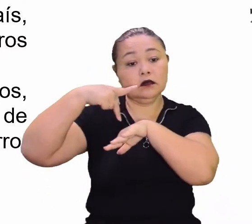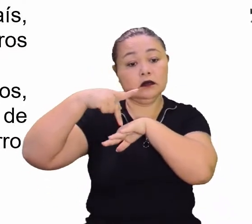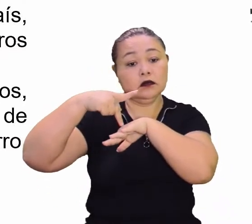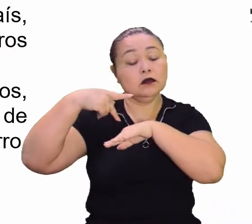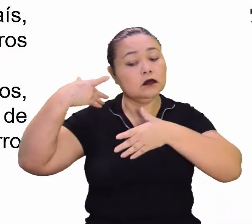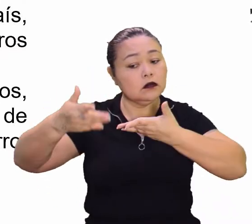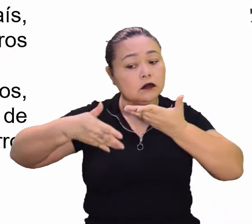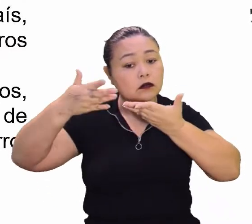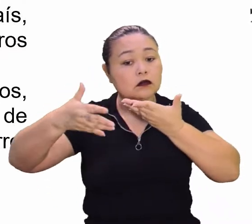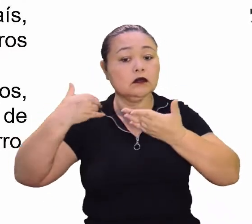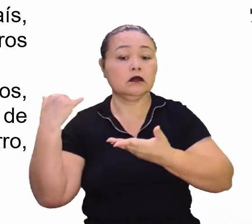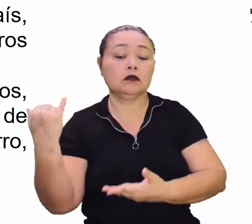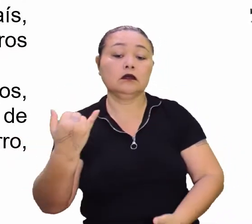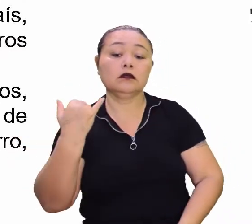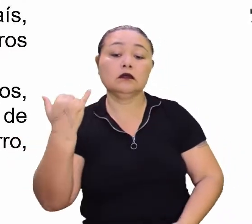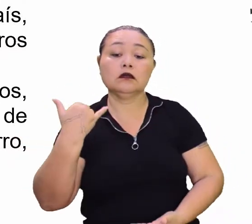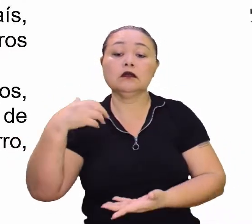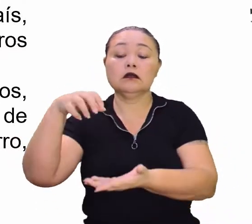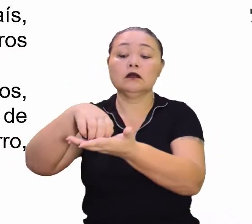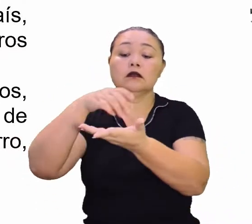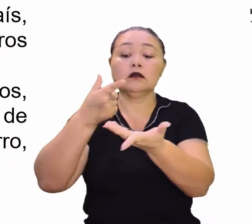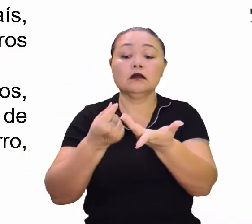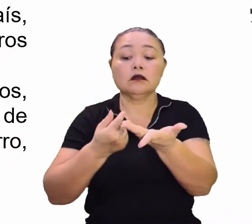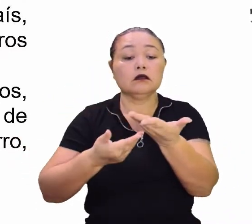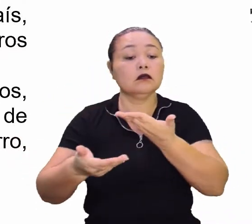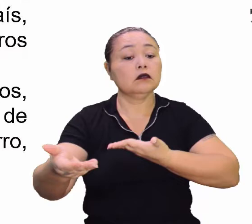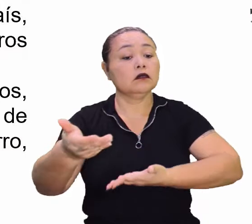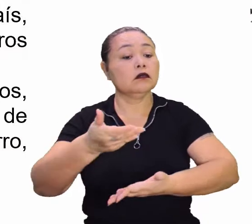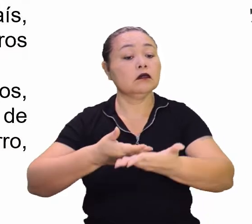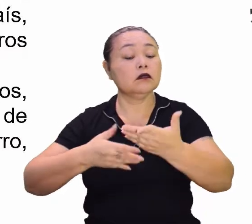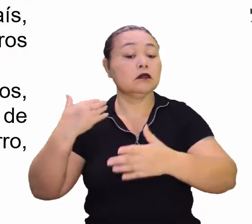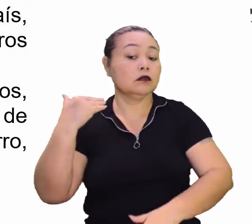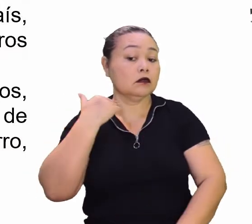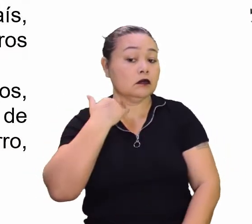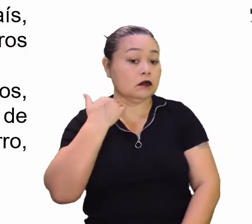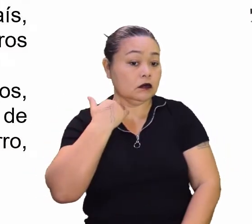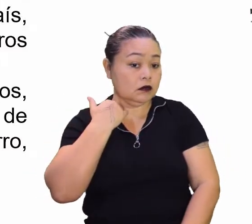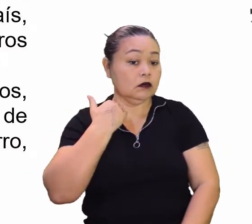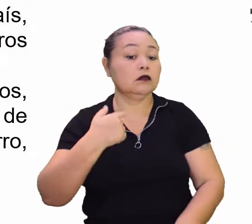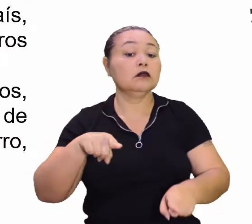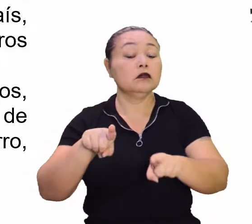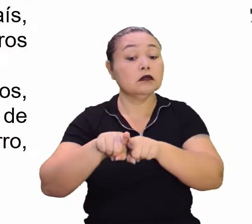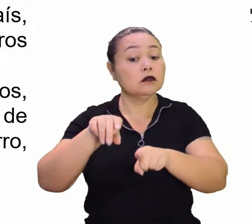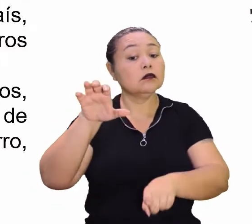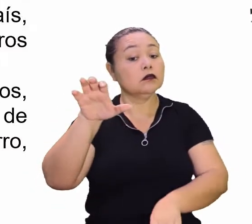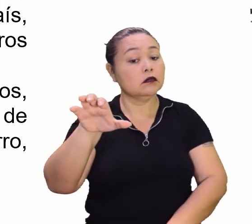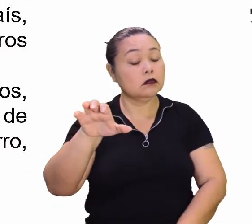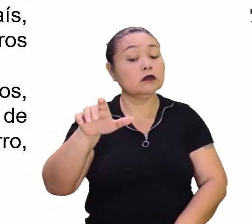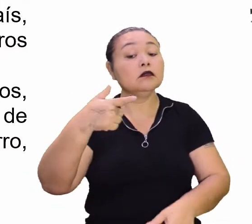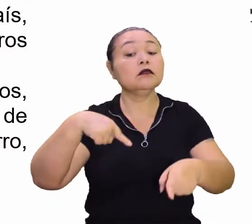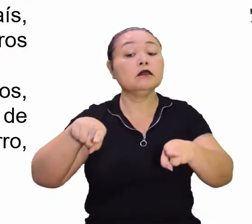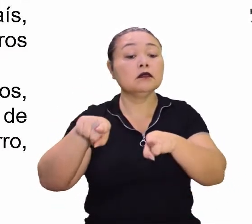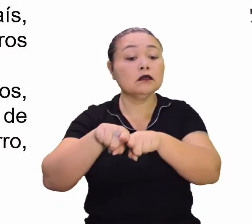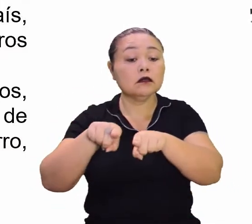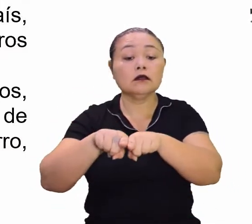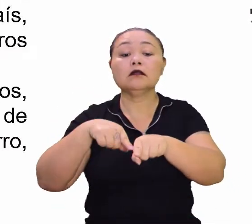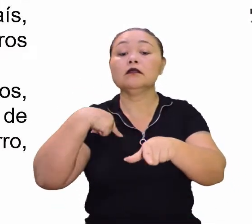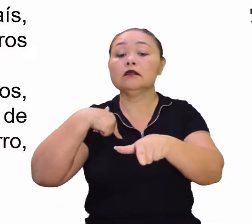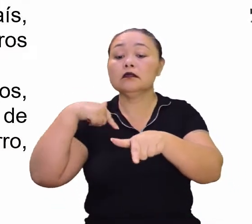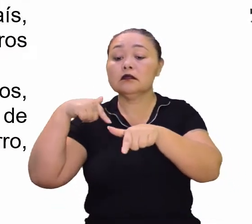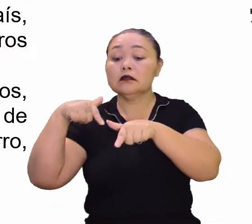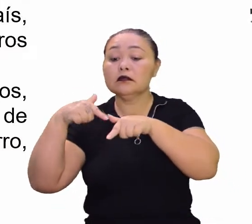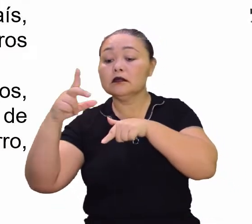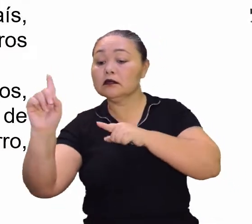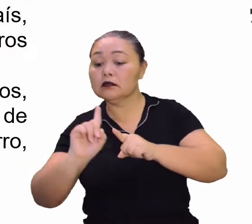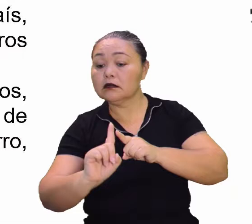país, impulsionado pelos importantes centros comerciais e bancários daquela região e pela mão de obra